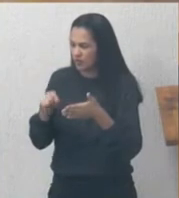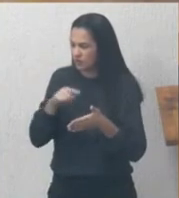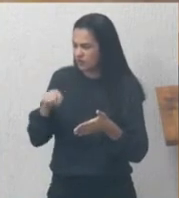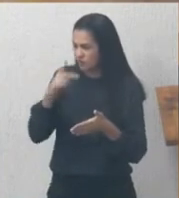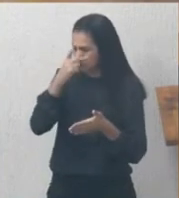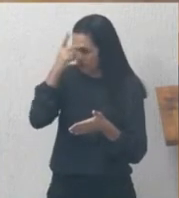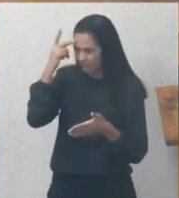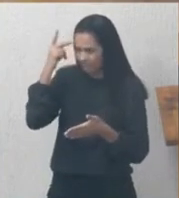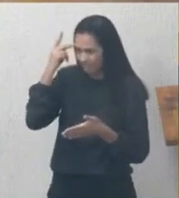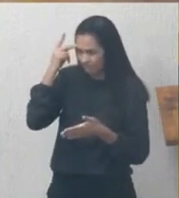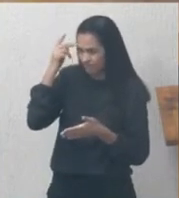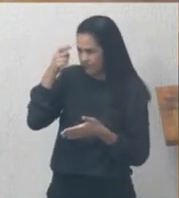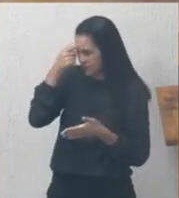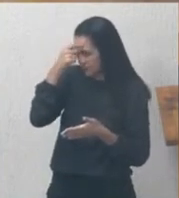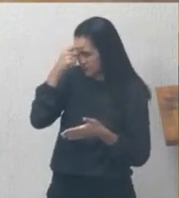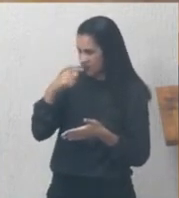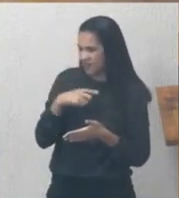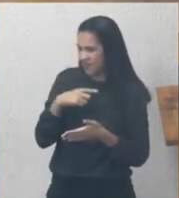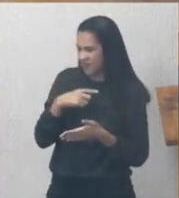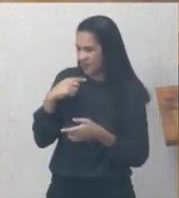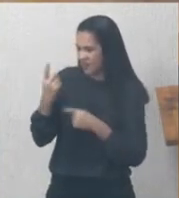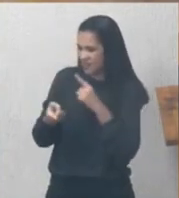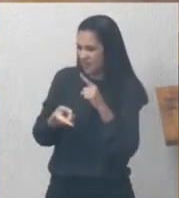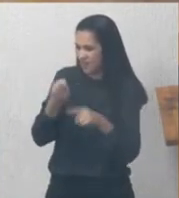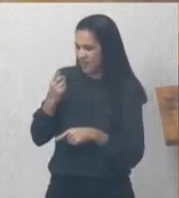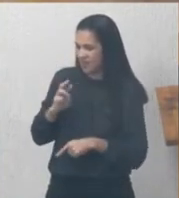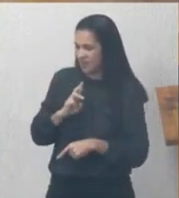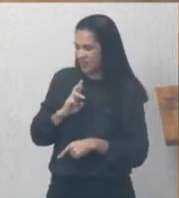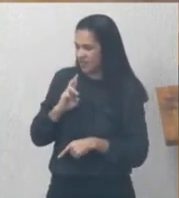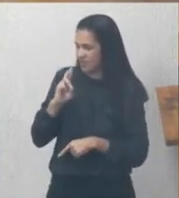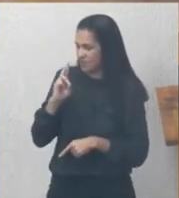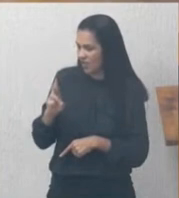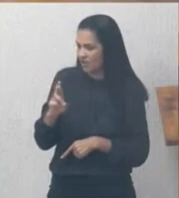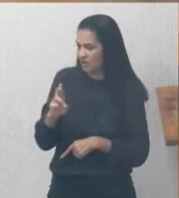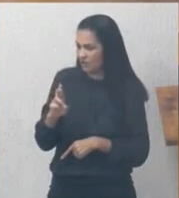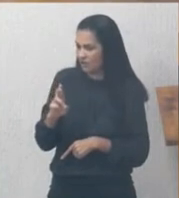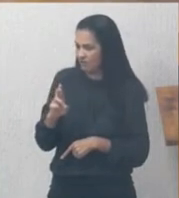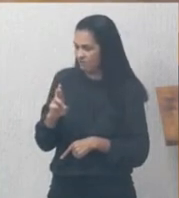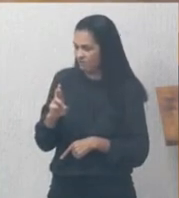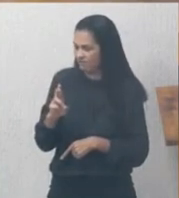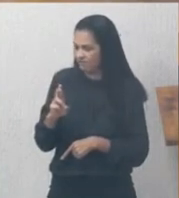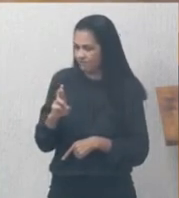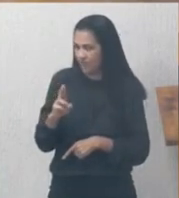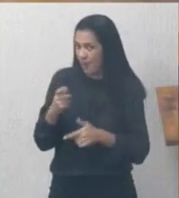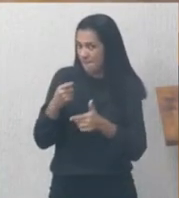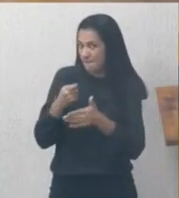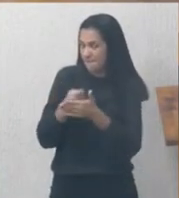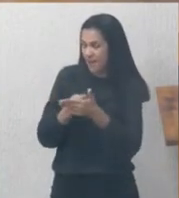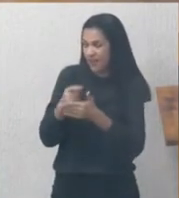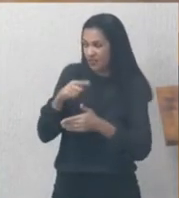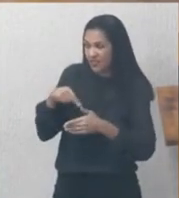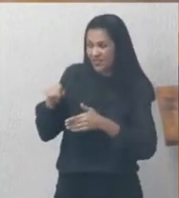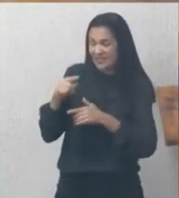ele paga para você para você trazer o resultado para ele não é isso você ele paga paga para você trazer o resultado de um trabalho que você